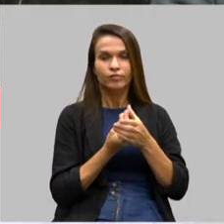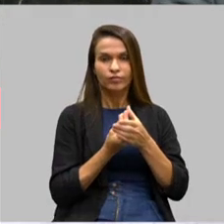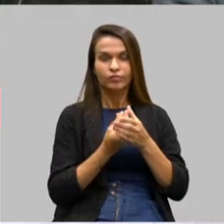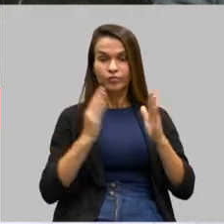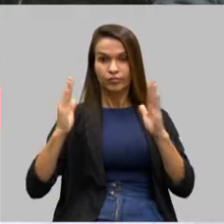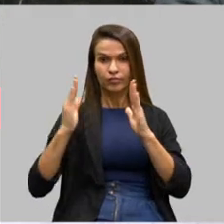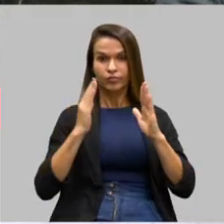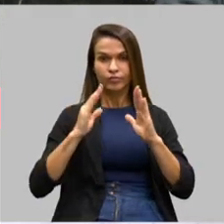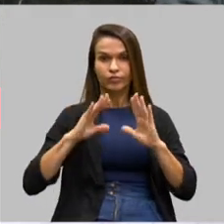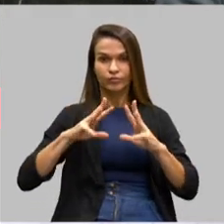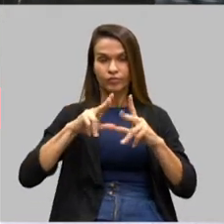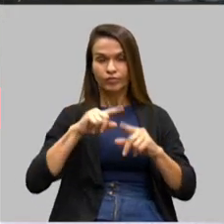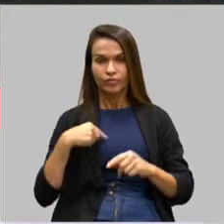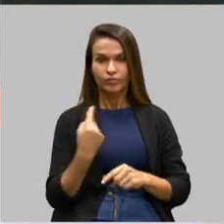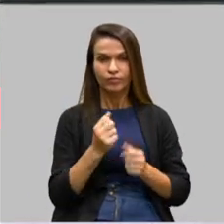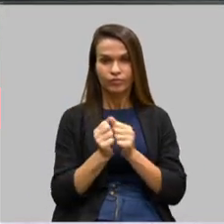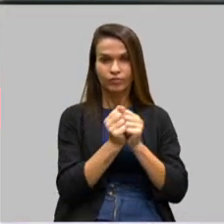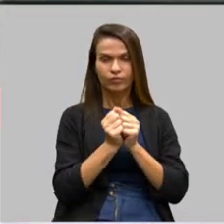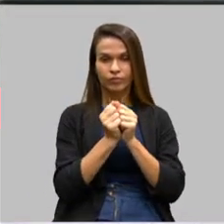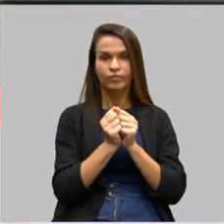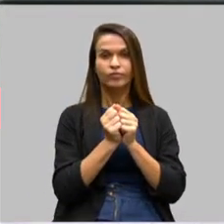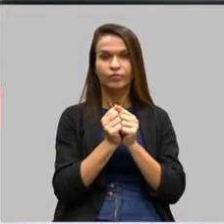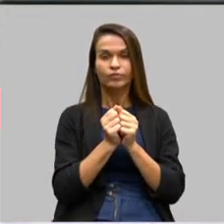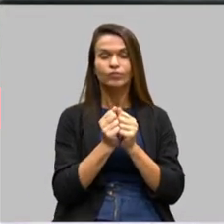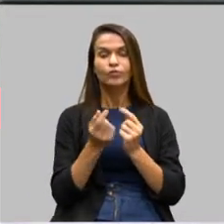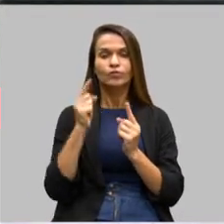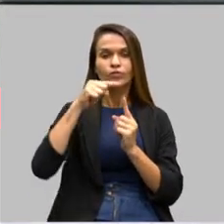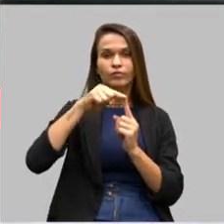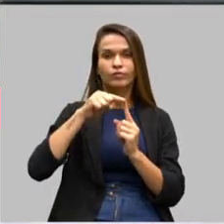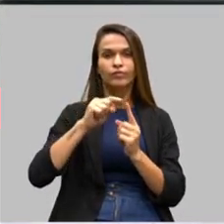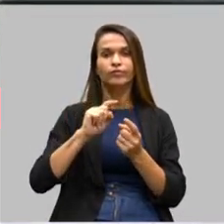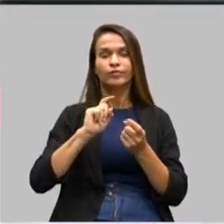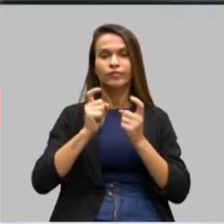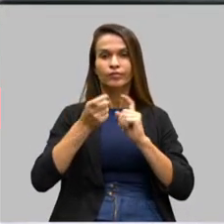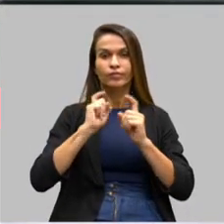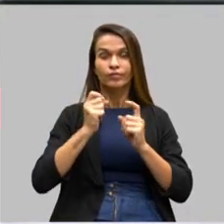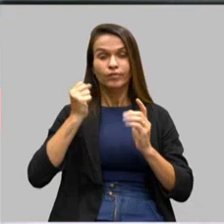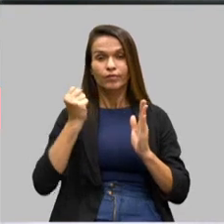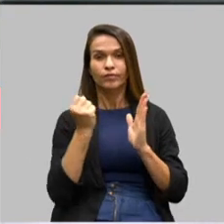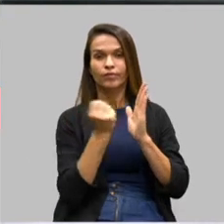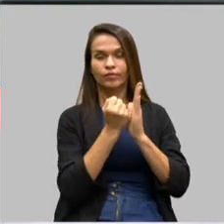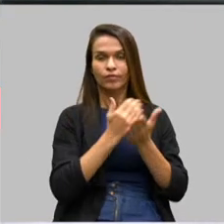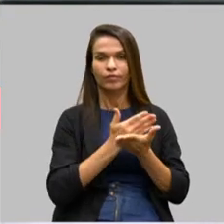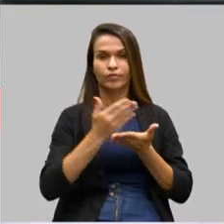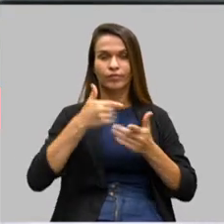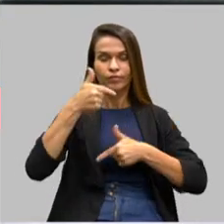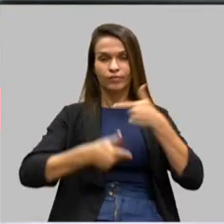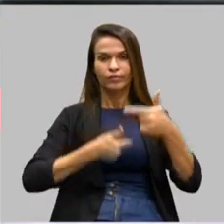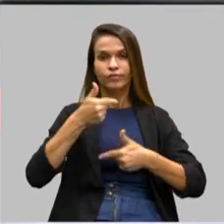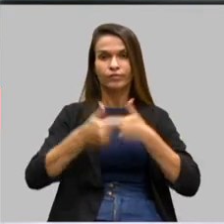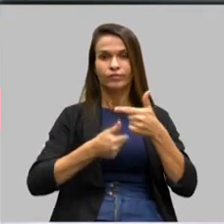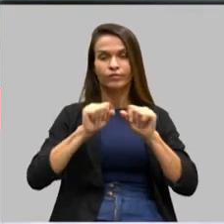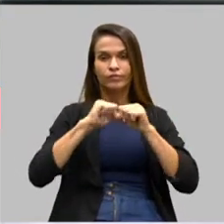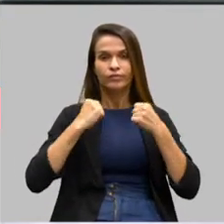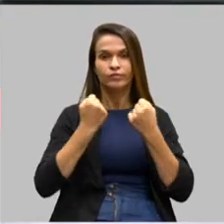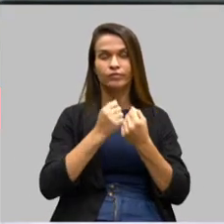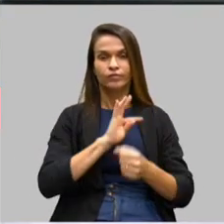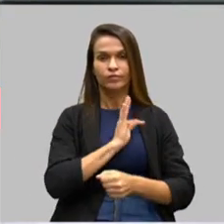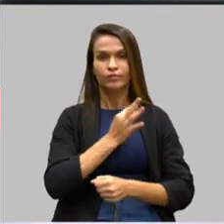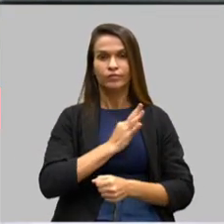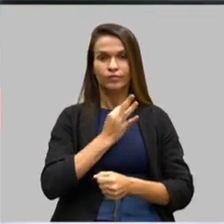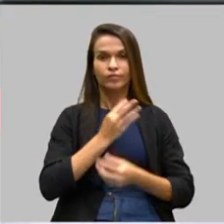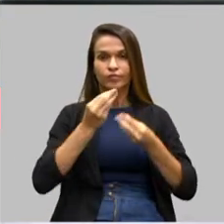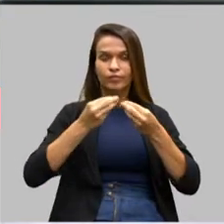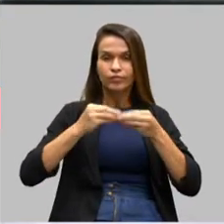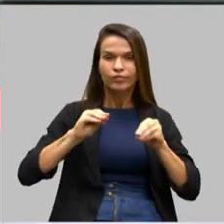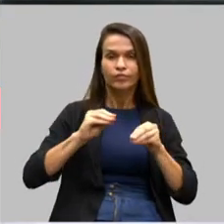com todos nós aqui. Destina-se essa reunião a marcar o lançamento e o início dos trabalhos do Seminário Técnico Crise